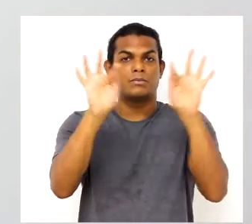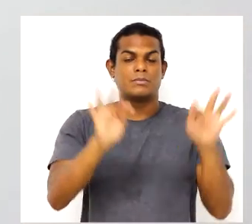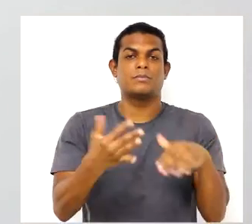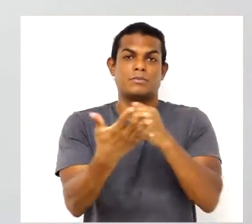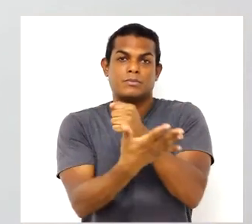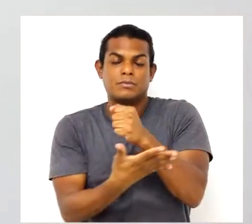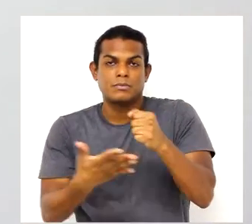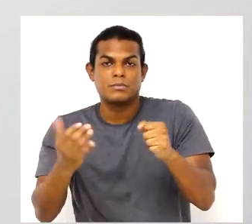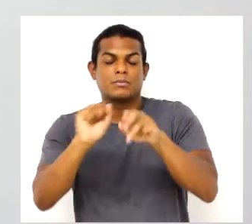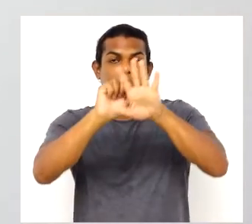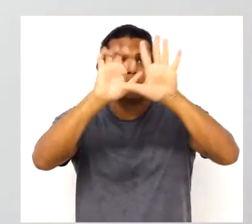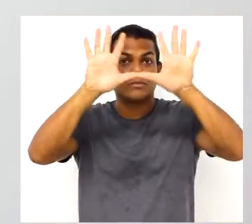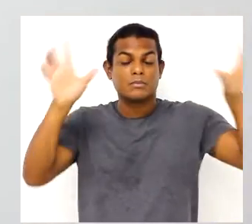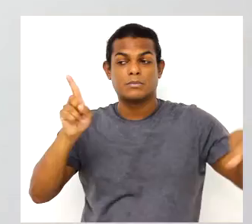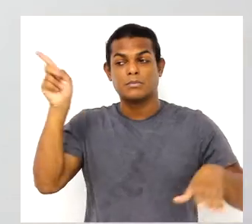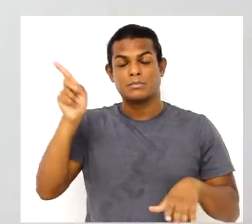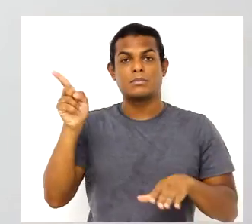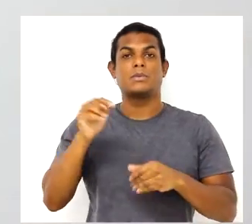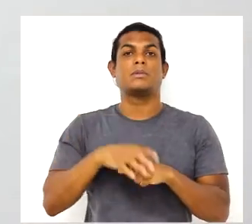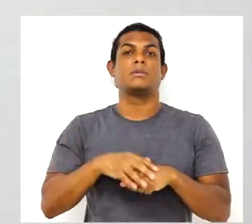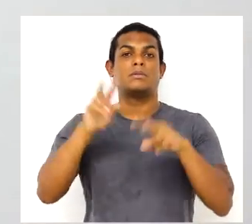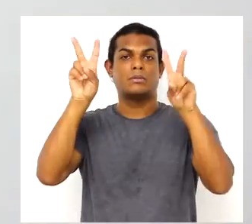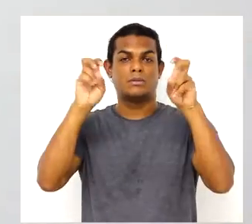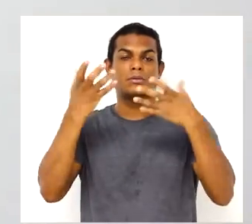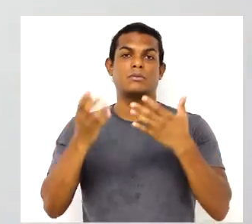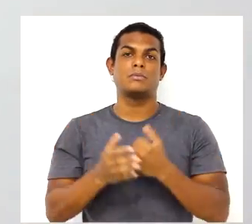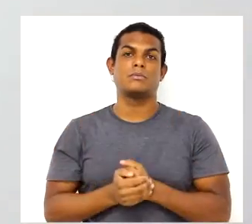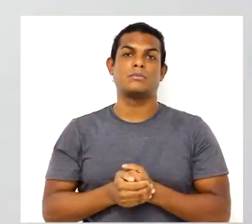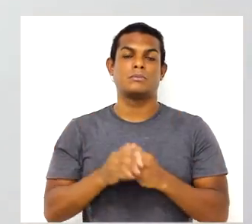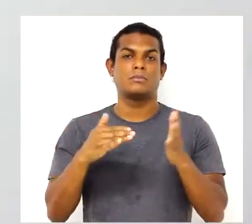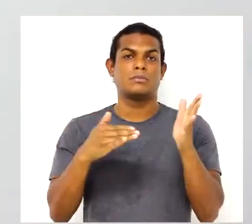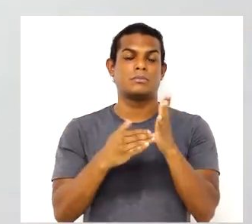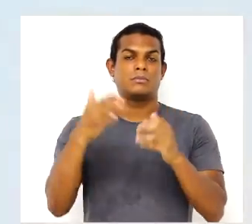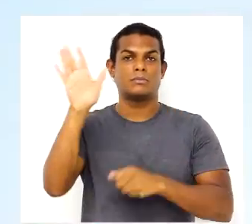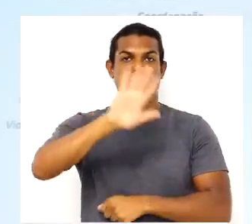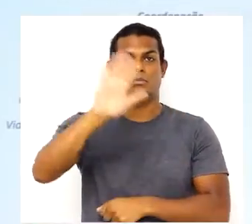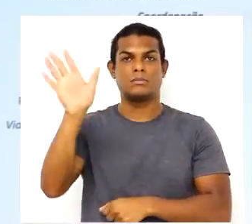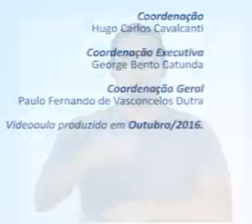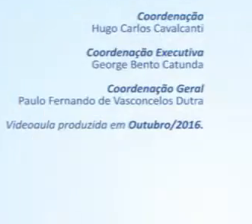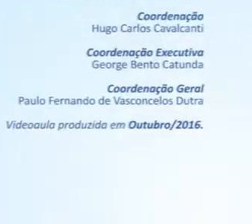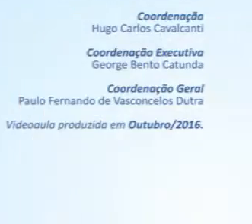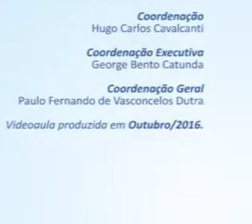a construção da tabela de distribuição de frequência. E até o próximo vídeo.